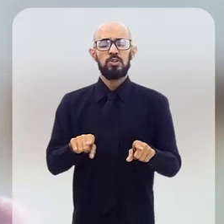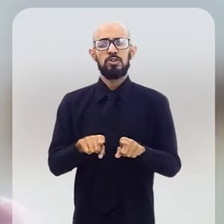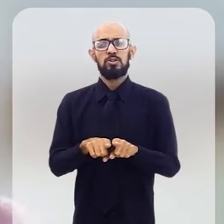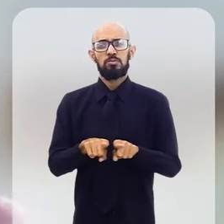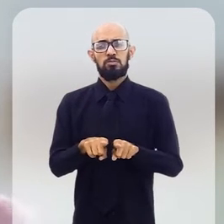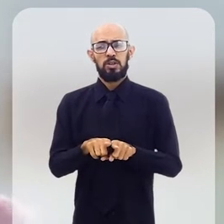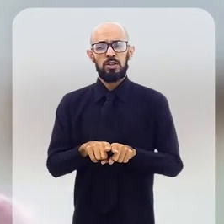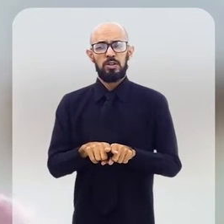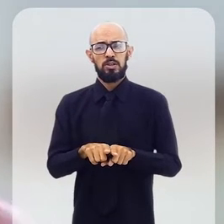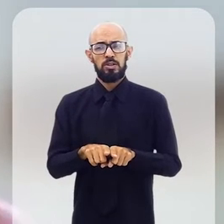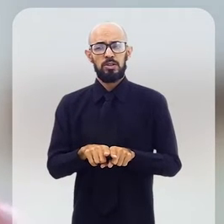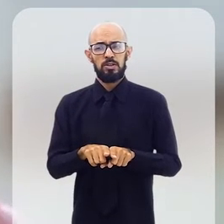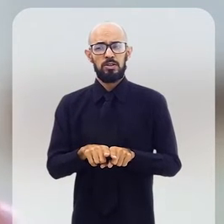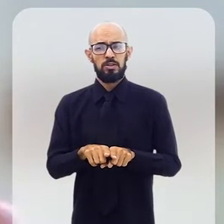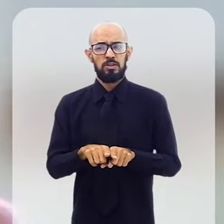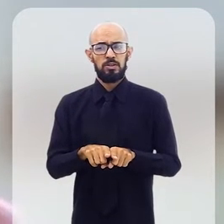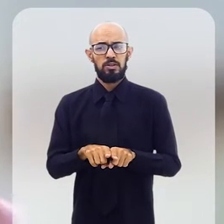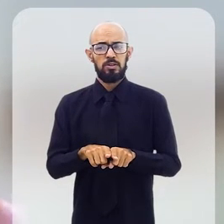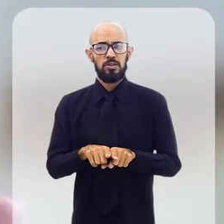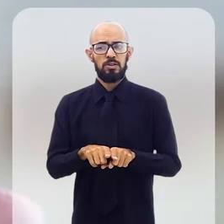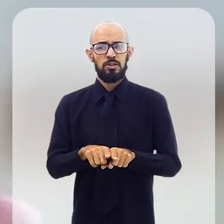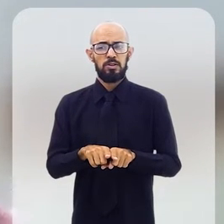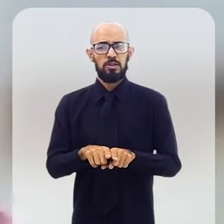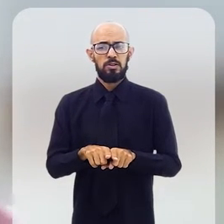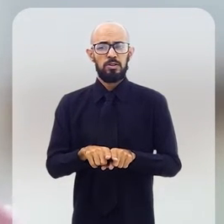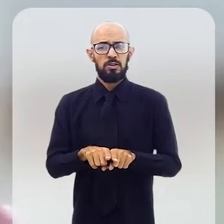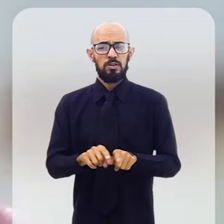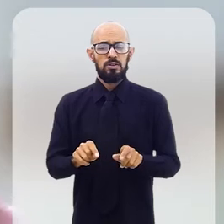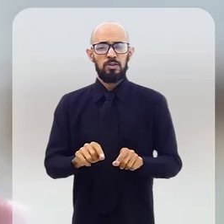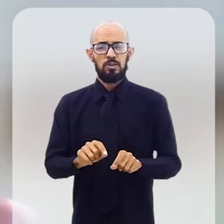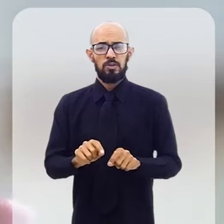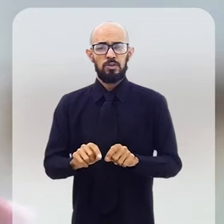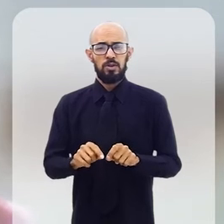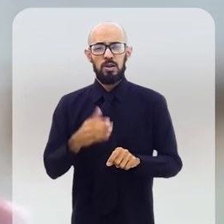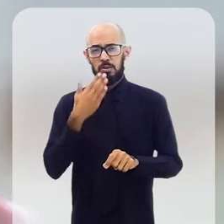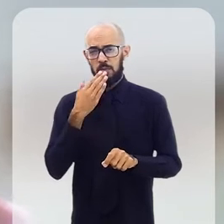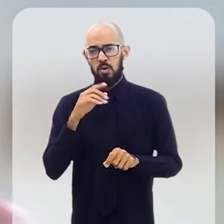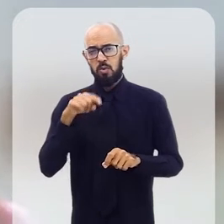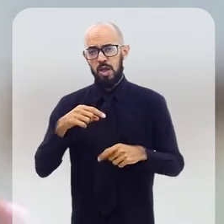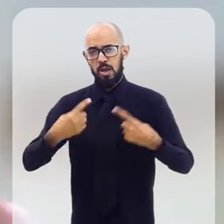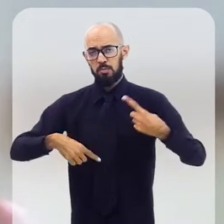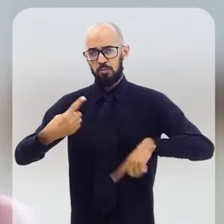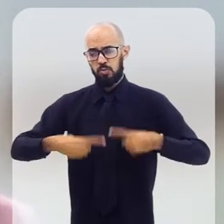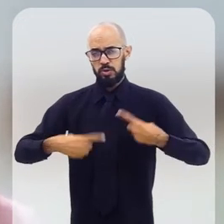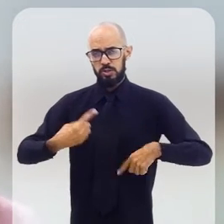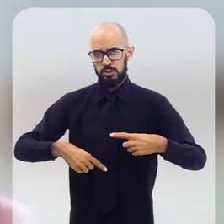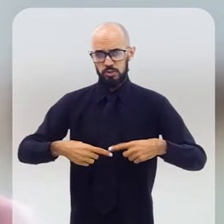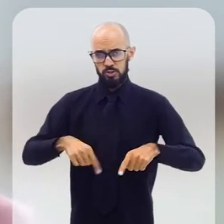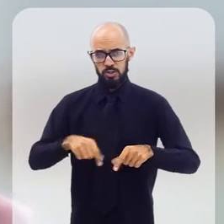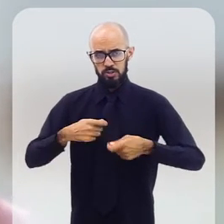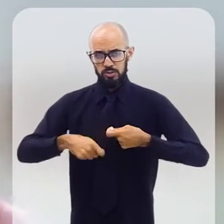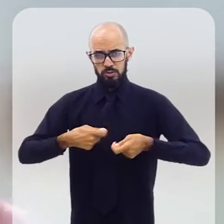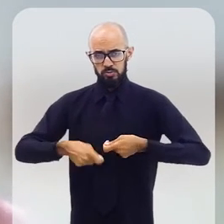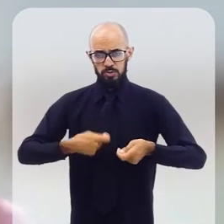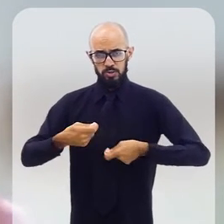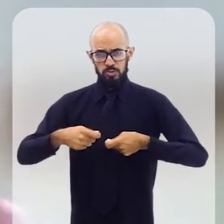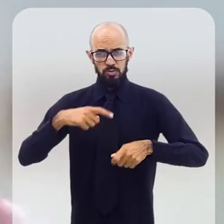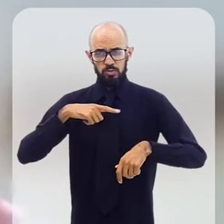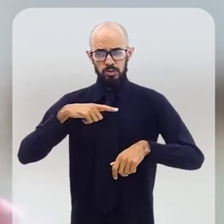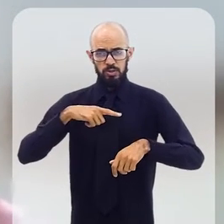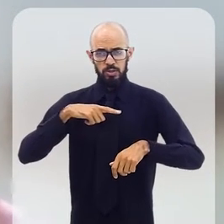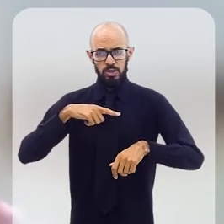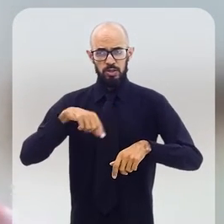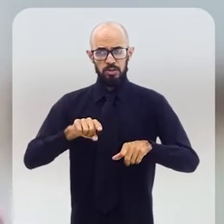as relações sociais que existem para aquele produto ser feito, qual é a política de governança, né,